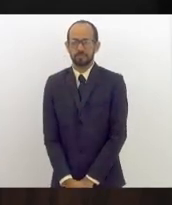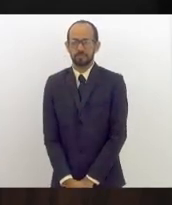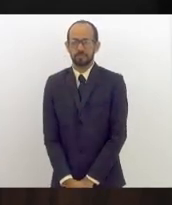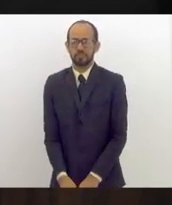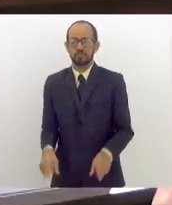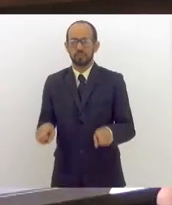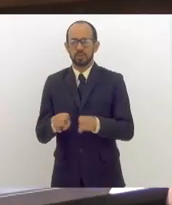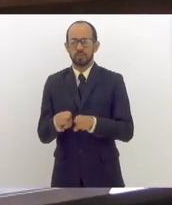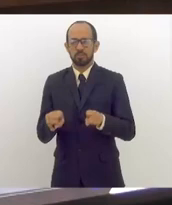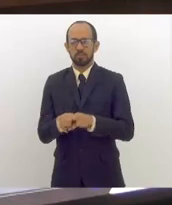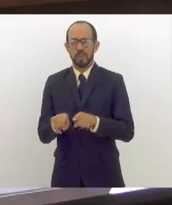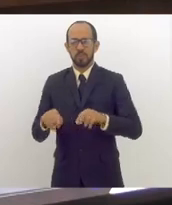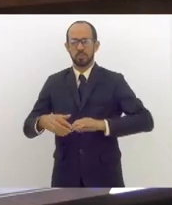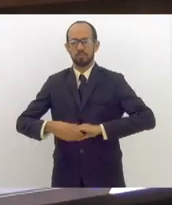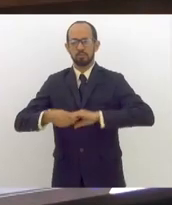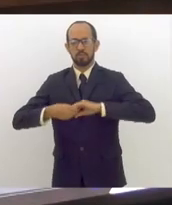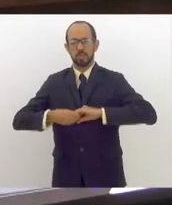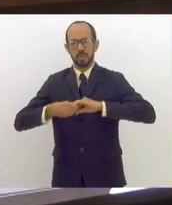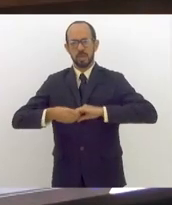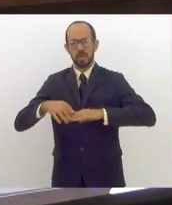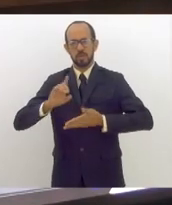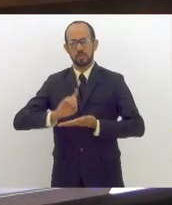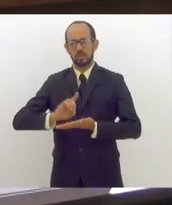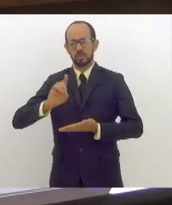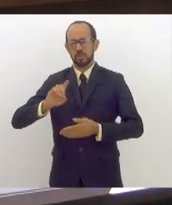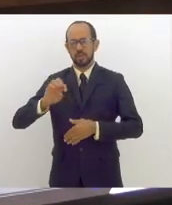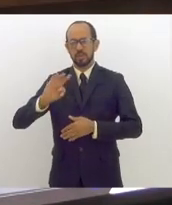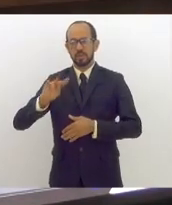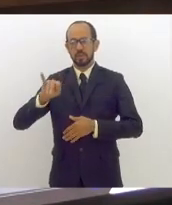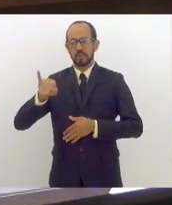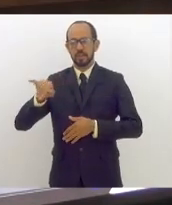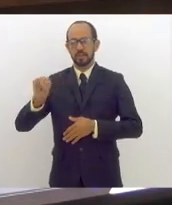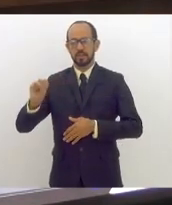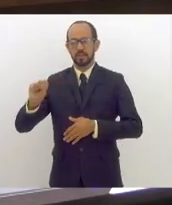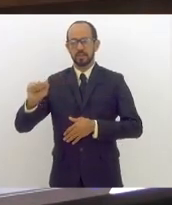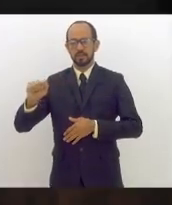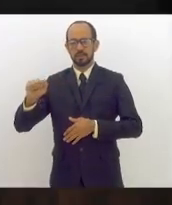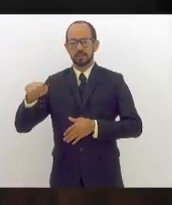a doutora Taísa sensor do deputado Eurico Júnior